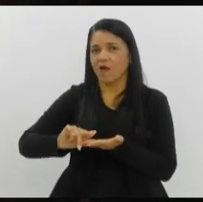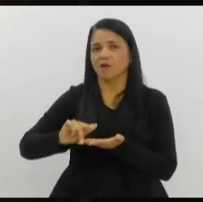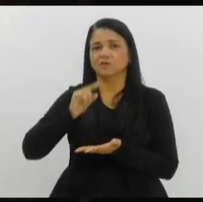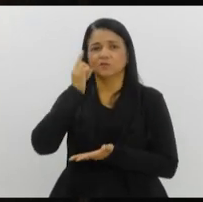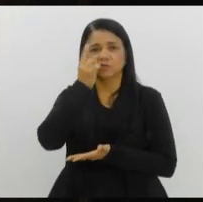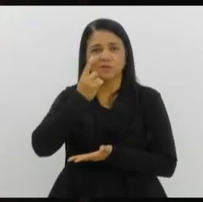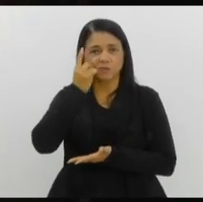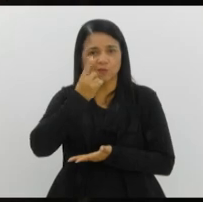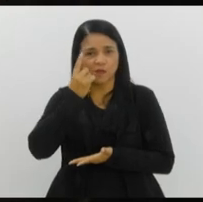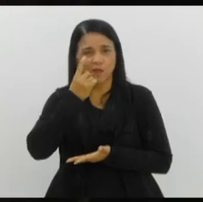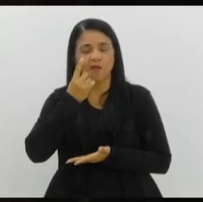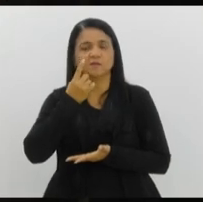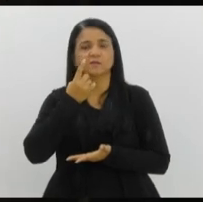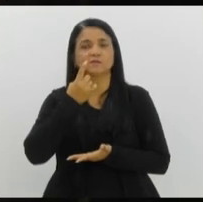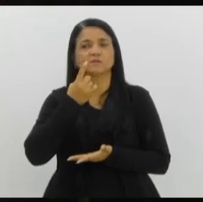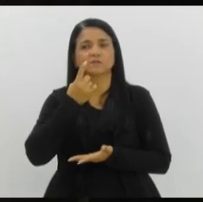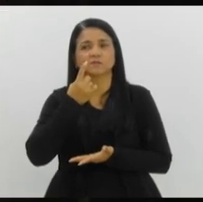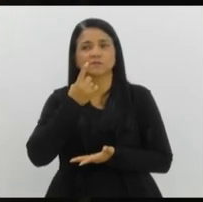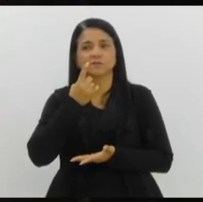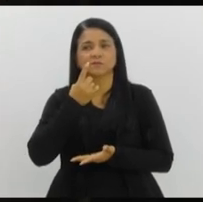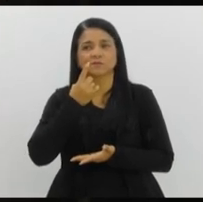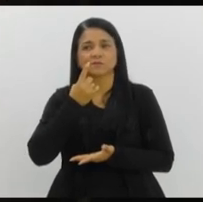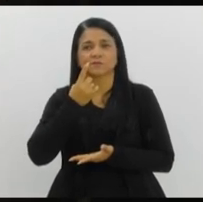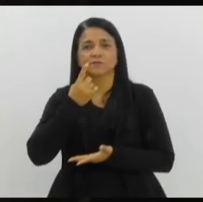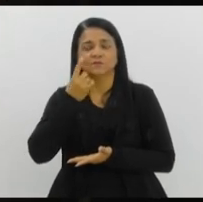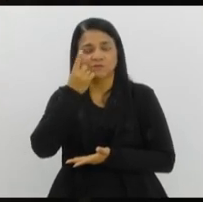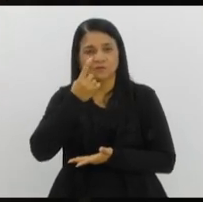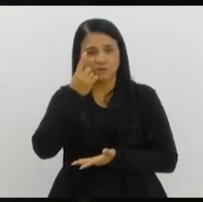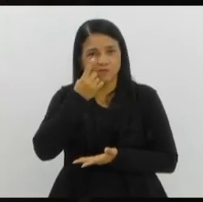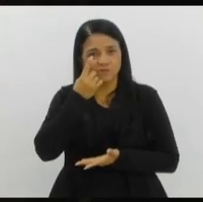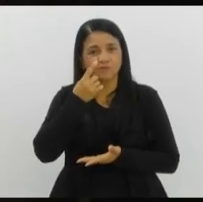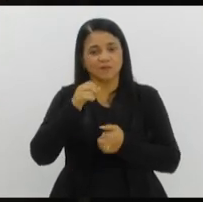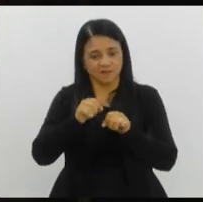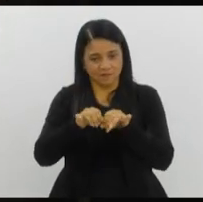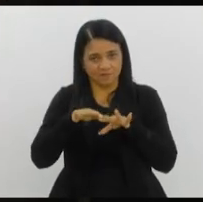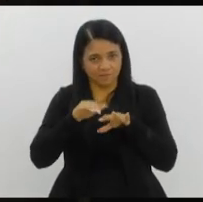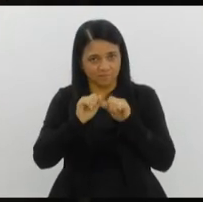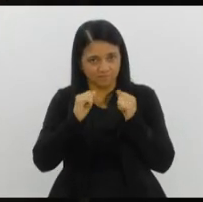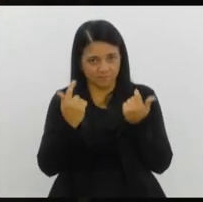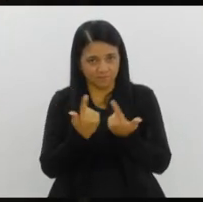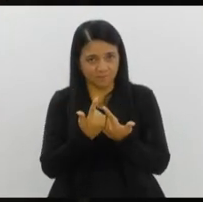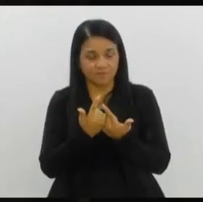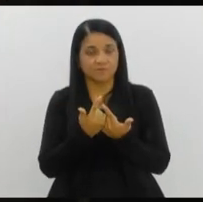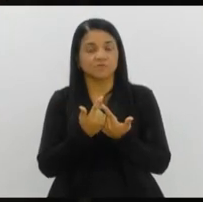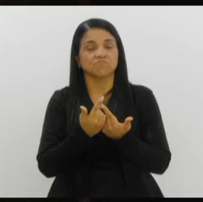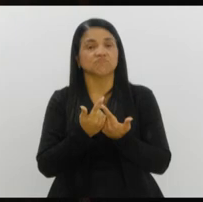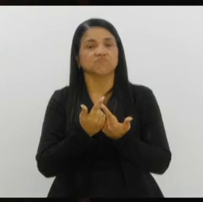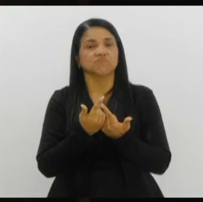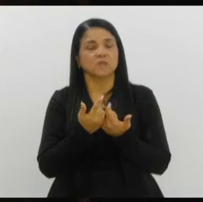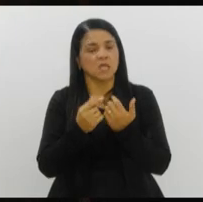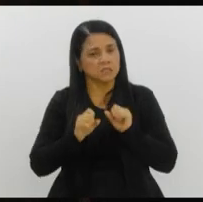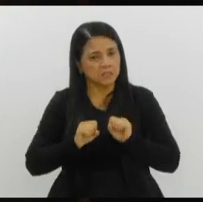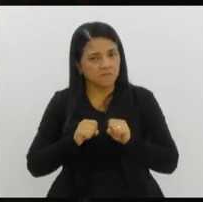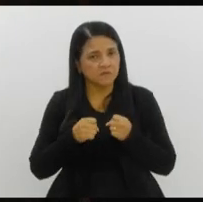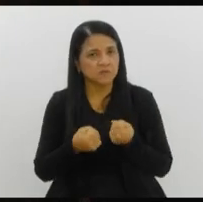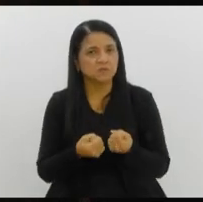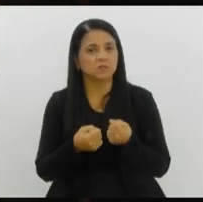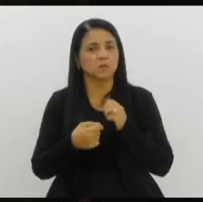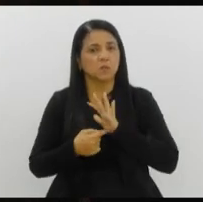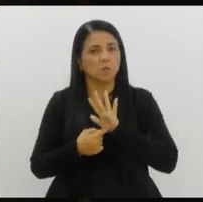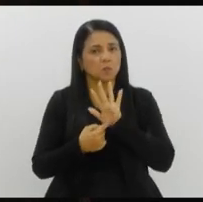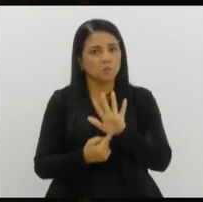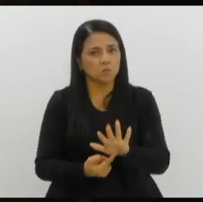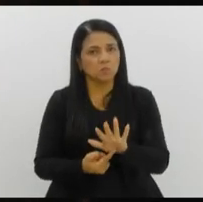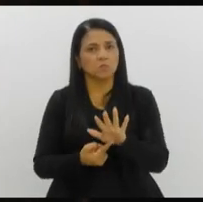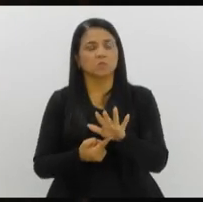vários parlamentares, vários deputados aqui dessa Assembleia, né, tem dito isso, tem defendido e tem mostrado o